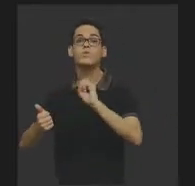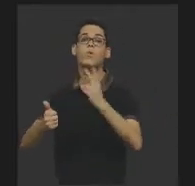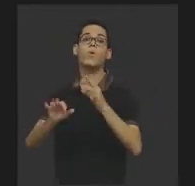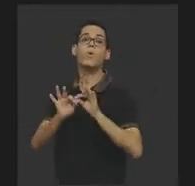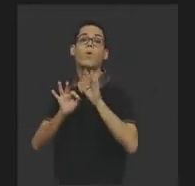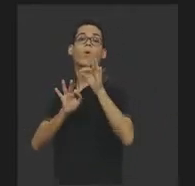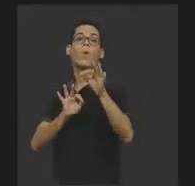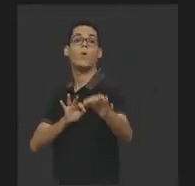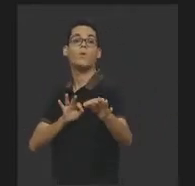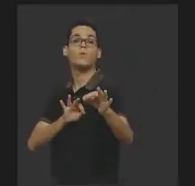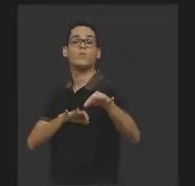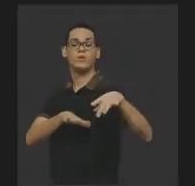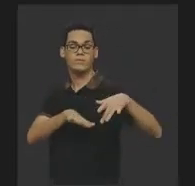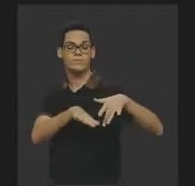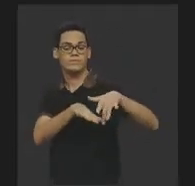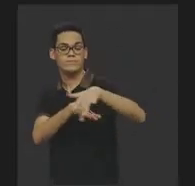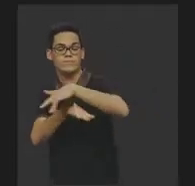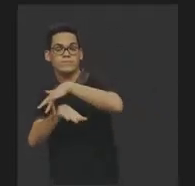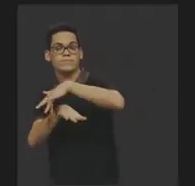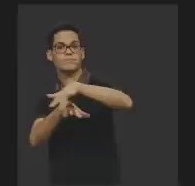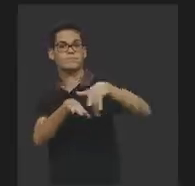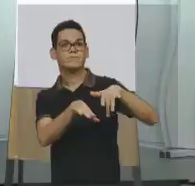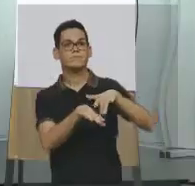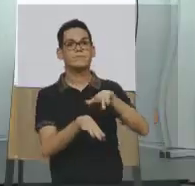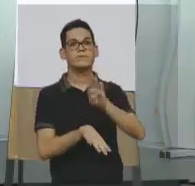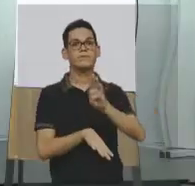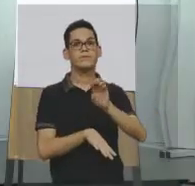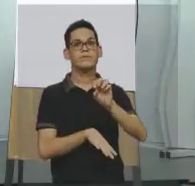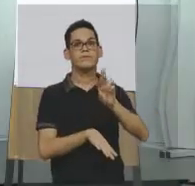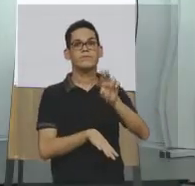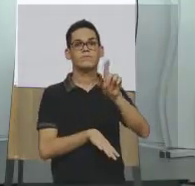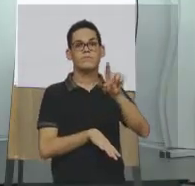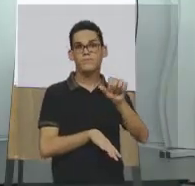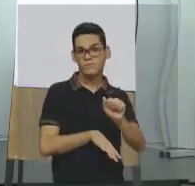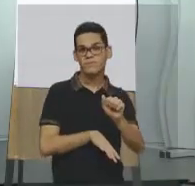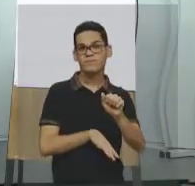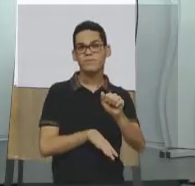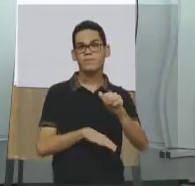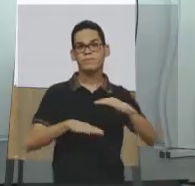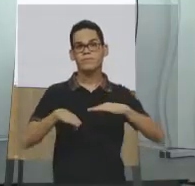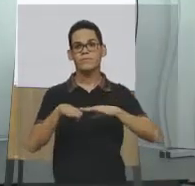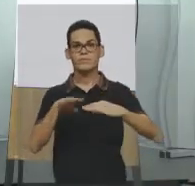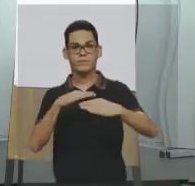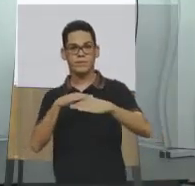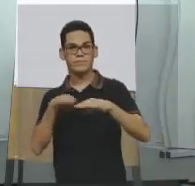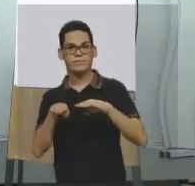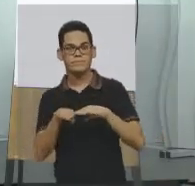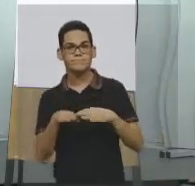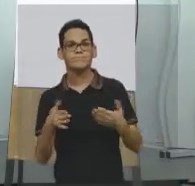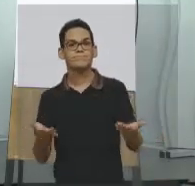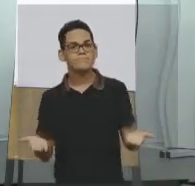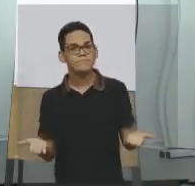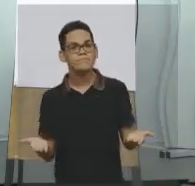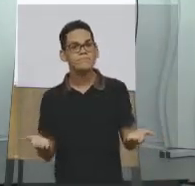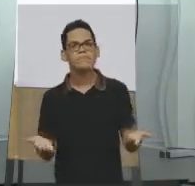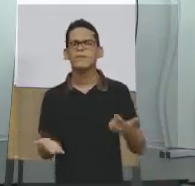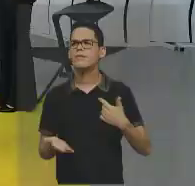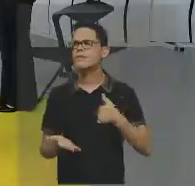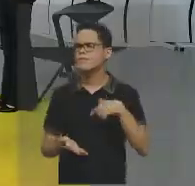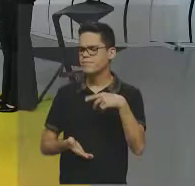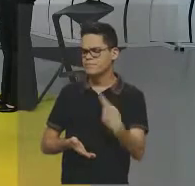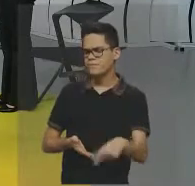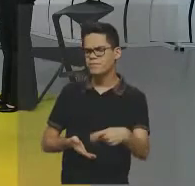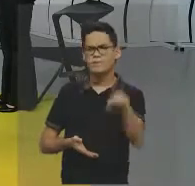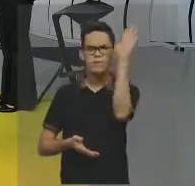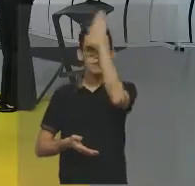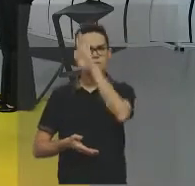da placa? Eu acho que esse é um assunto que os alunos têm um costume com ele, né, Daniela? No sentido de, aqui no